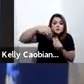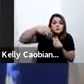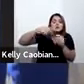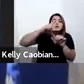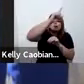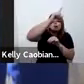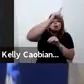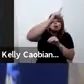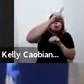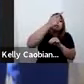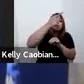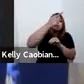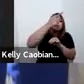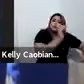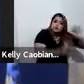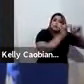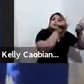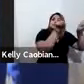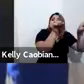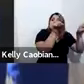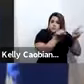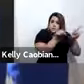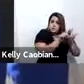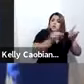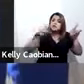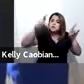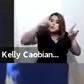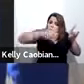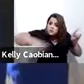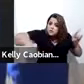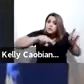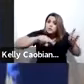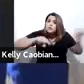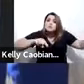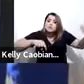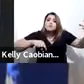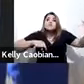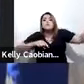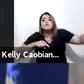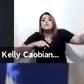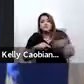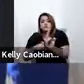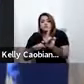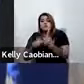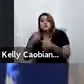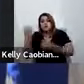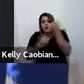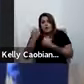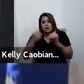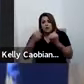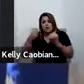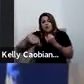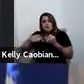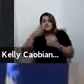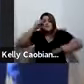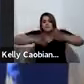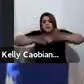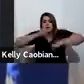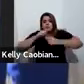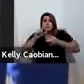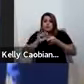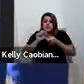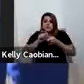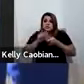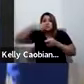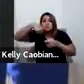com a promessa de trazer um novo veículo para essa fábrica, fazendo com que as atividades